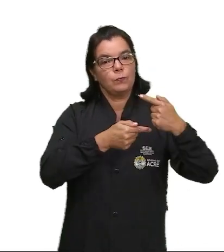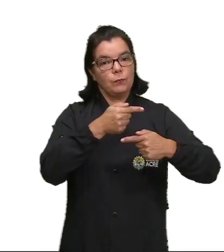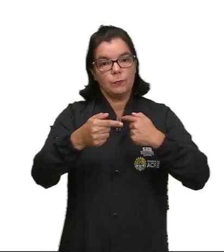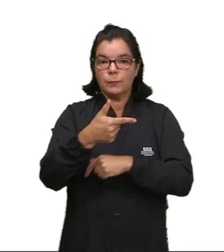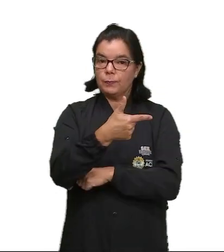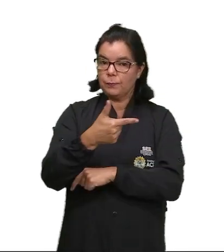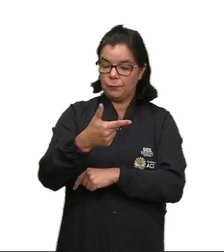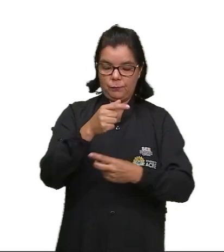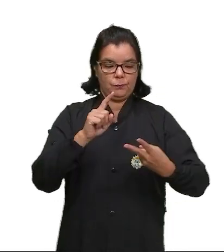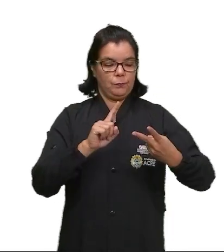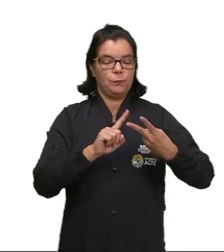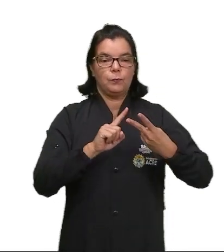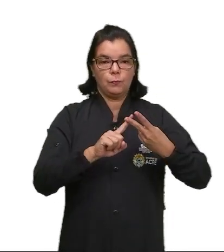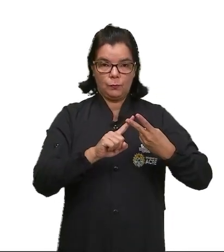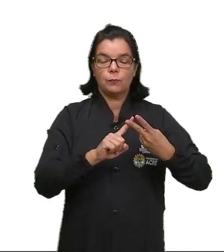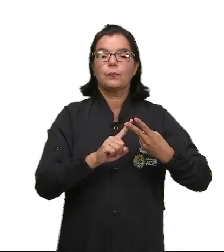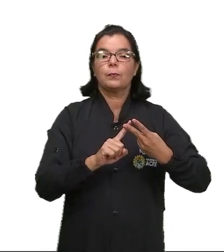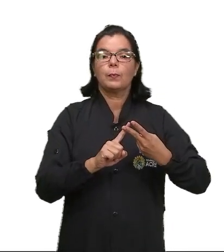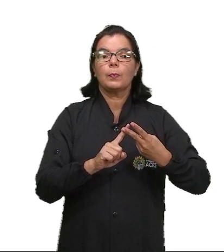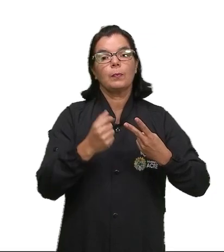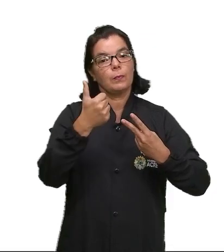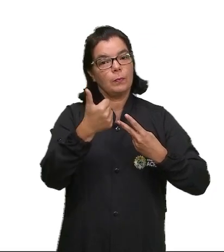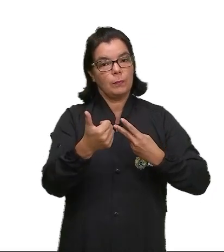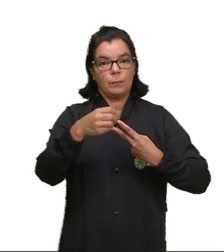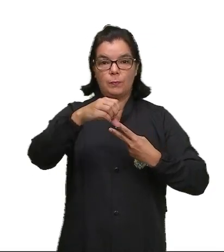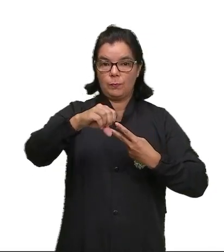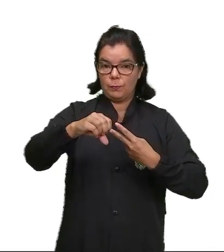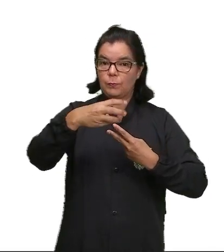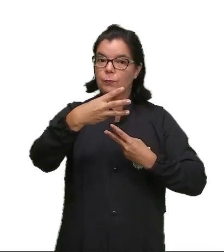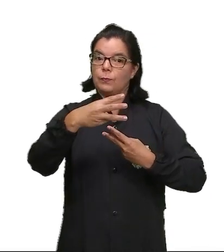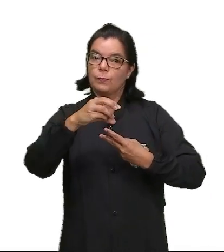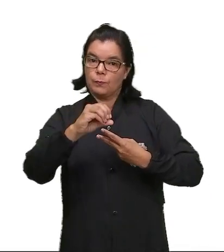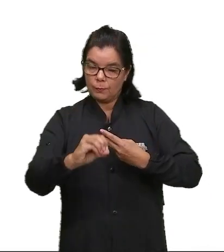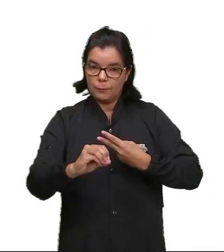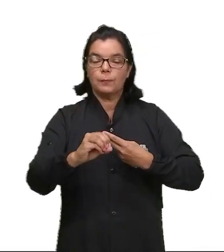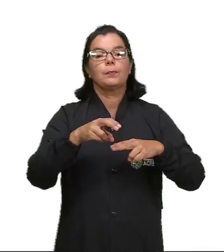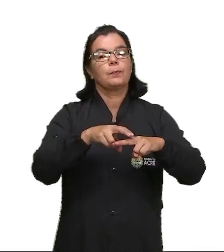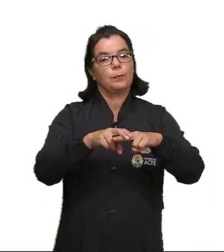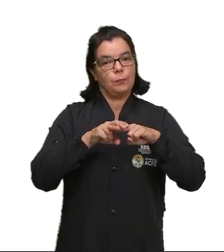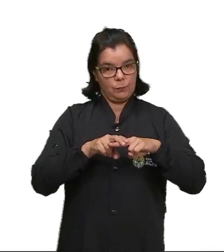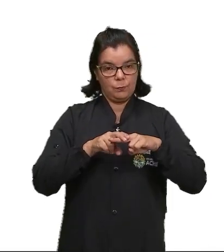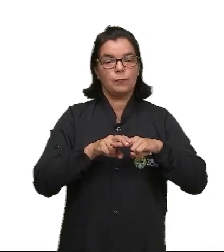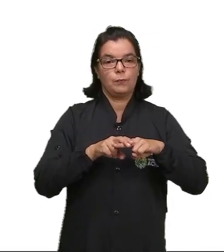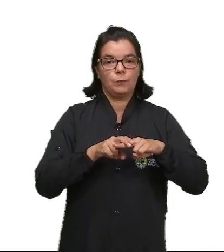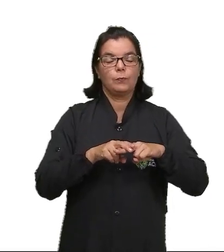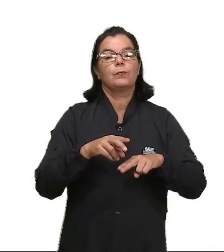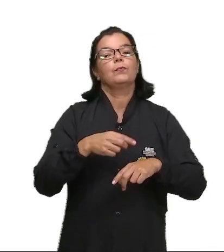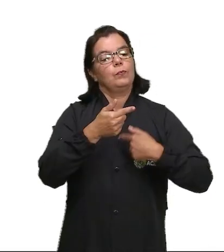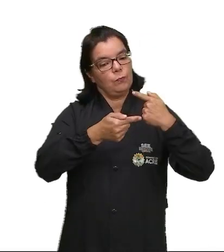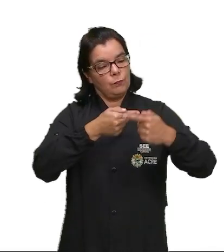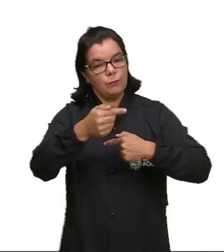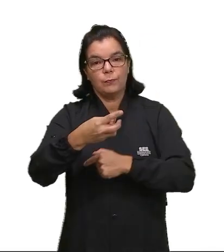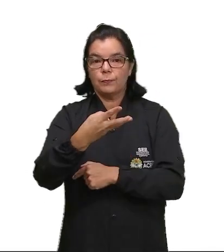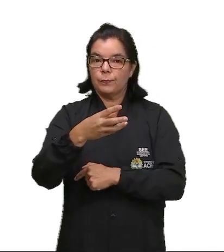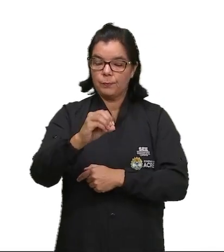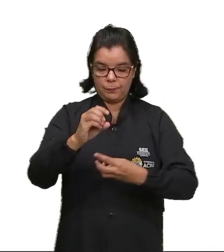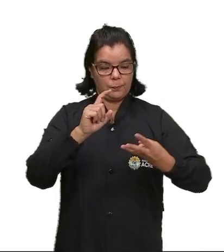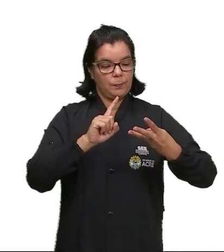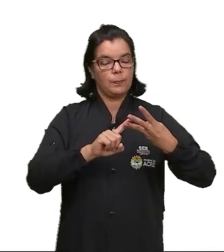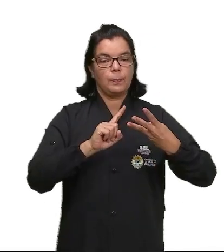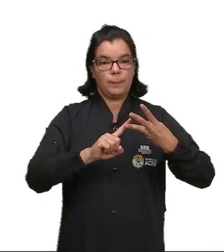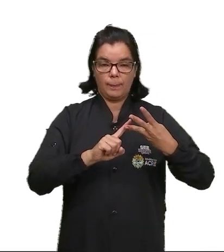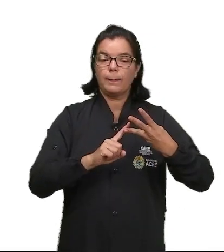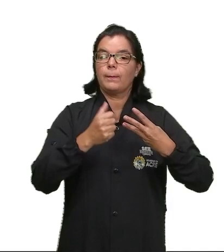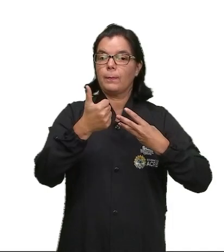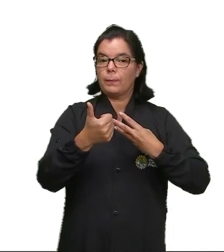22. A segunda geração começa em 1930, por isso chamada de geração de 30. E a terceira